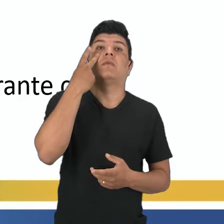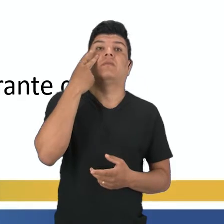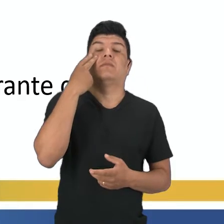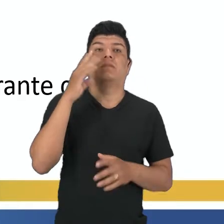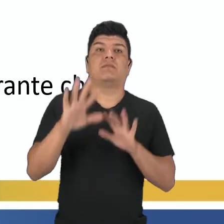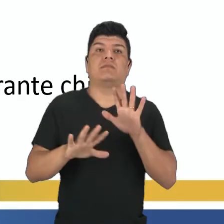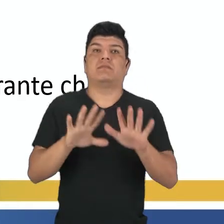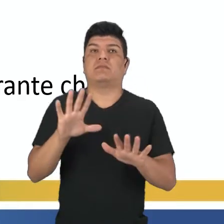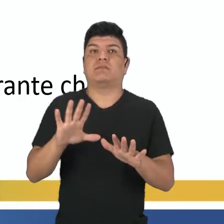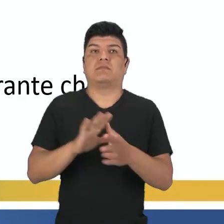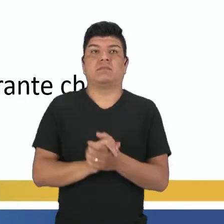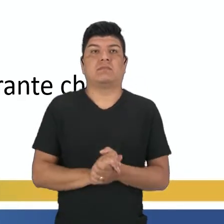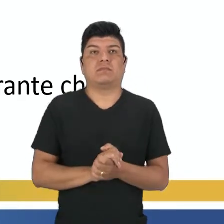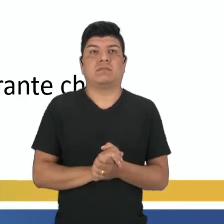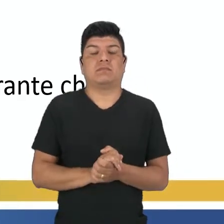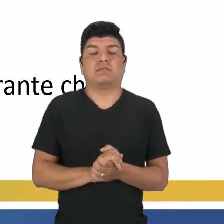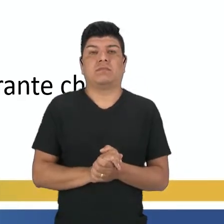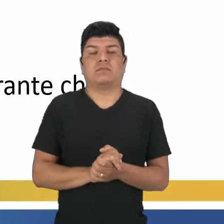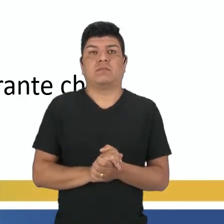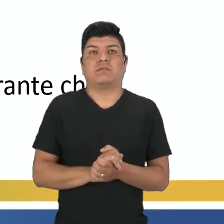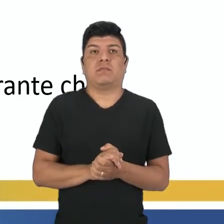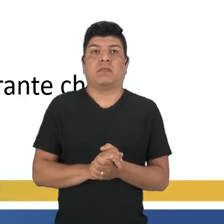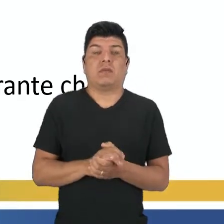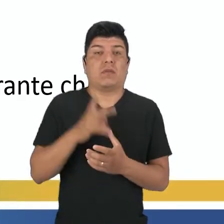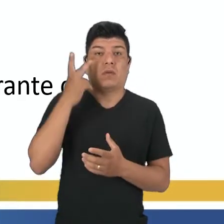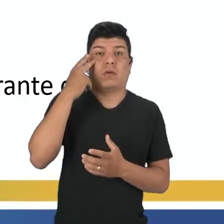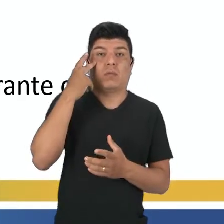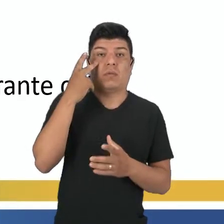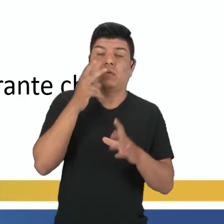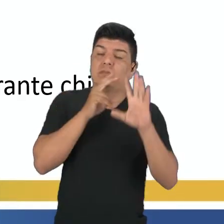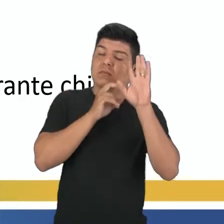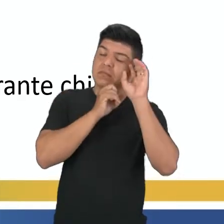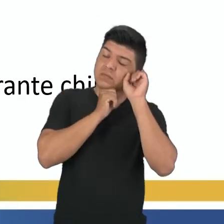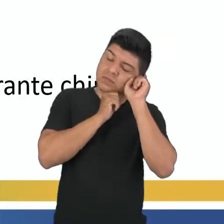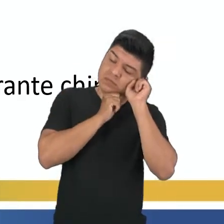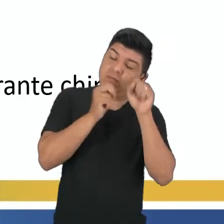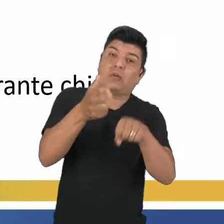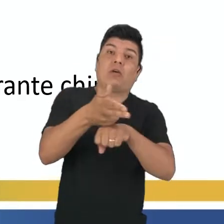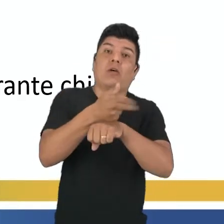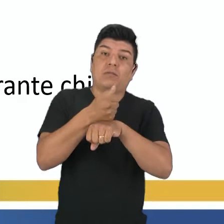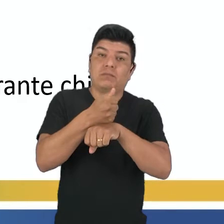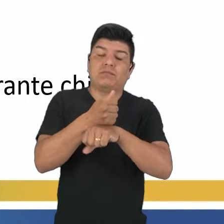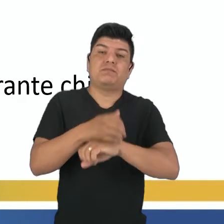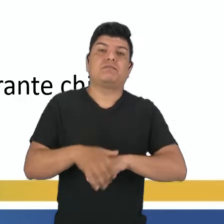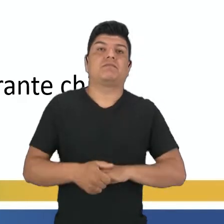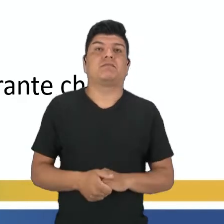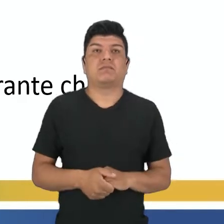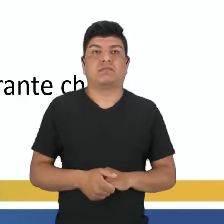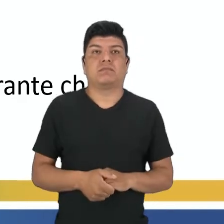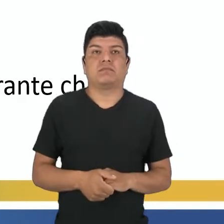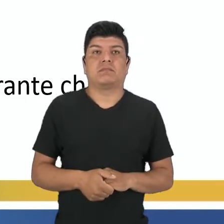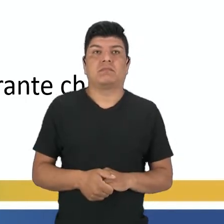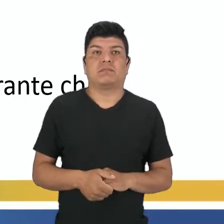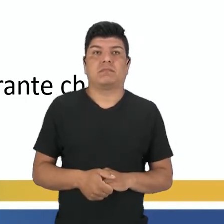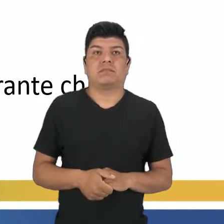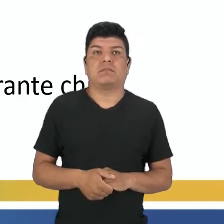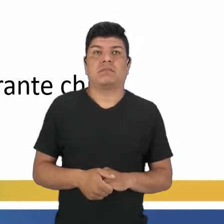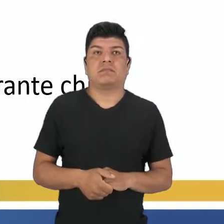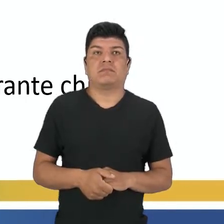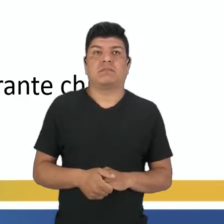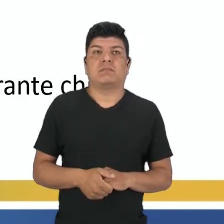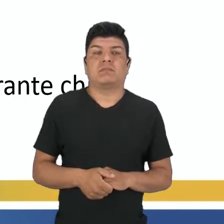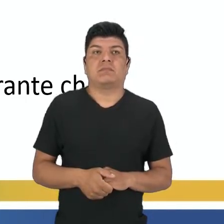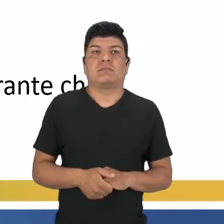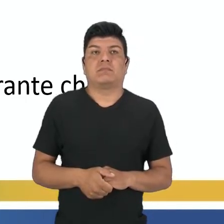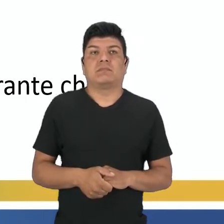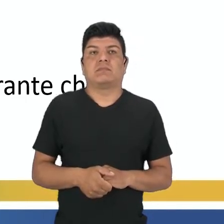Normalmente me acuesto temprano, ou seja, normalmente eu durmo cedo, né? Temprano quer dizer cedo, e acostar é o verbo de dormir, deitar,